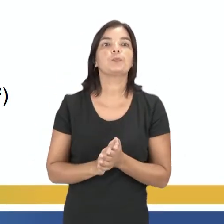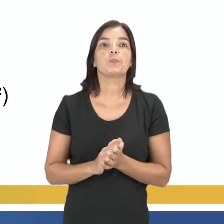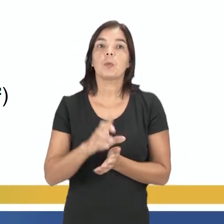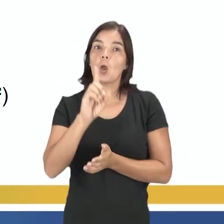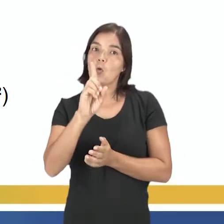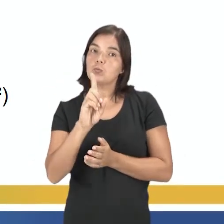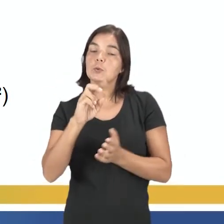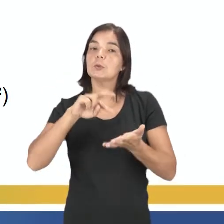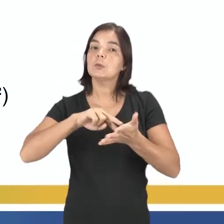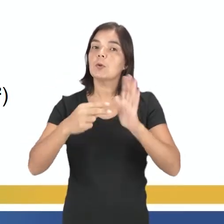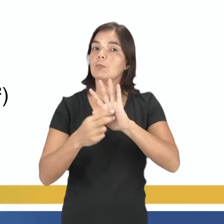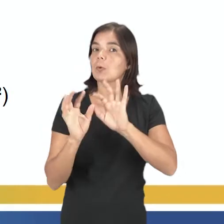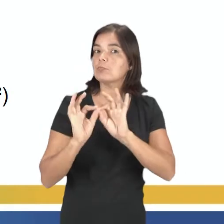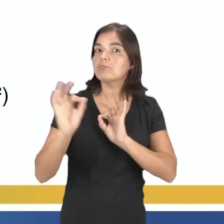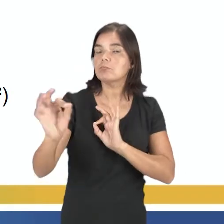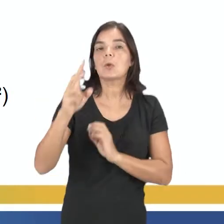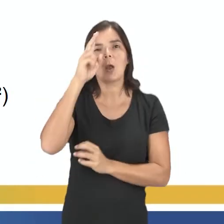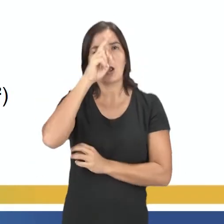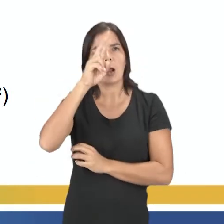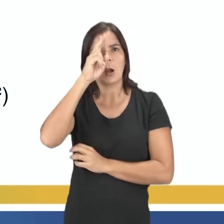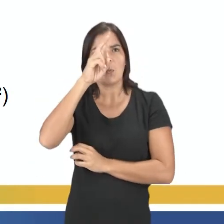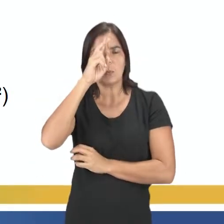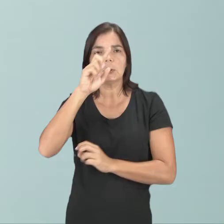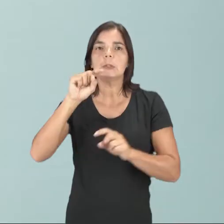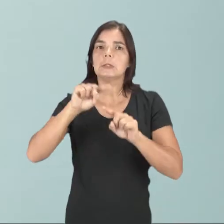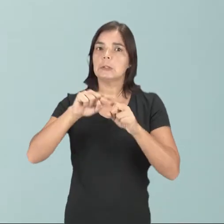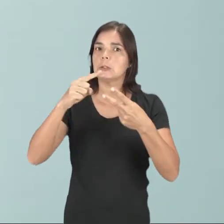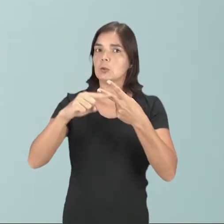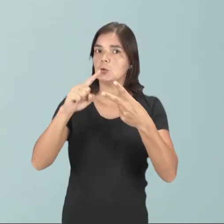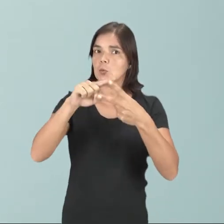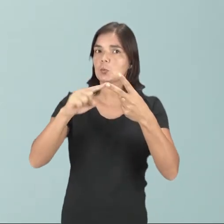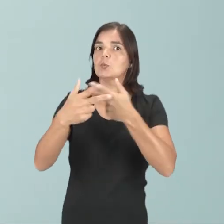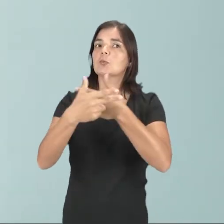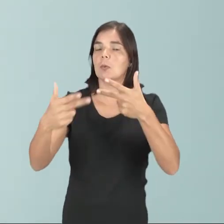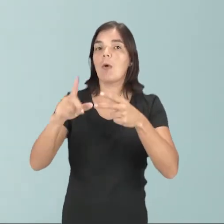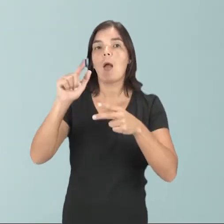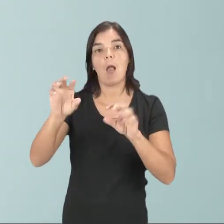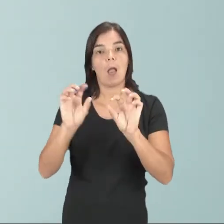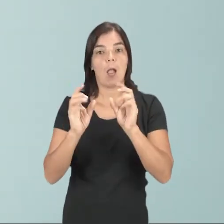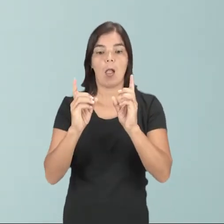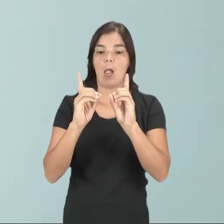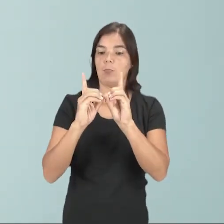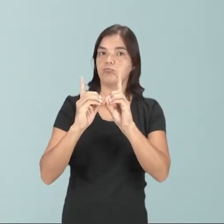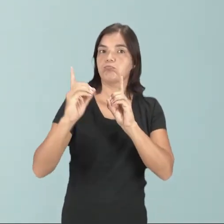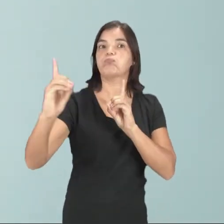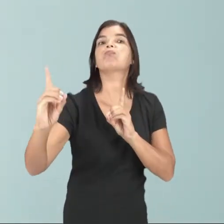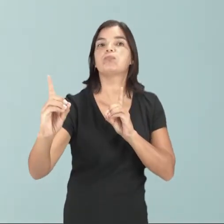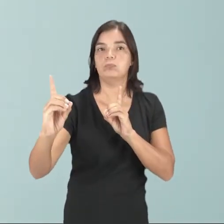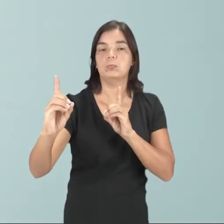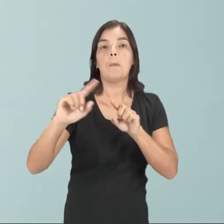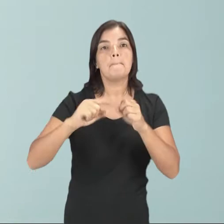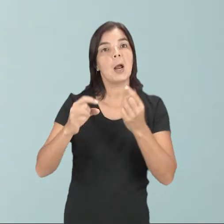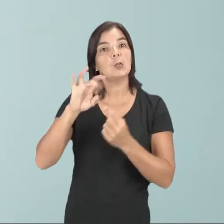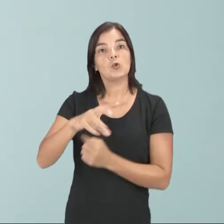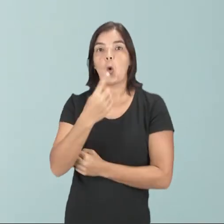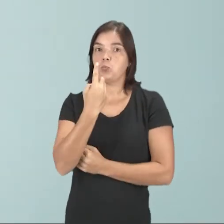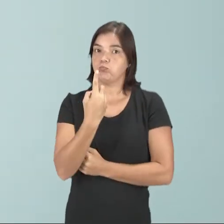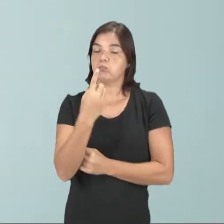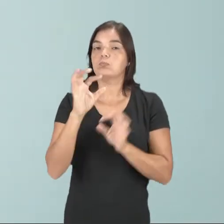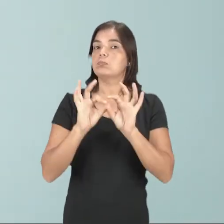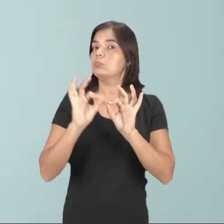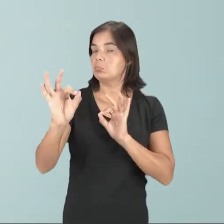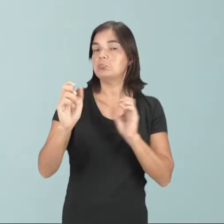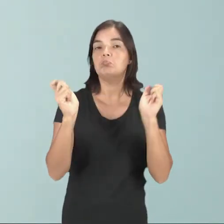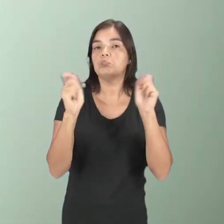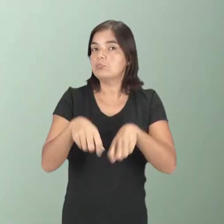é a distância. Lembrando, se você tem dois corpos, é a distância entre esses corpos. Mas se você tem um corpo só, essa